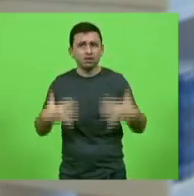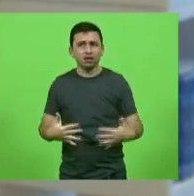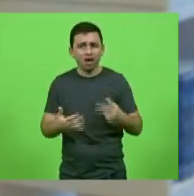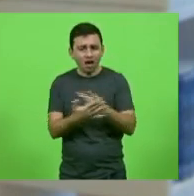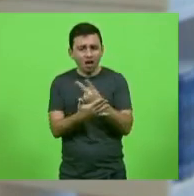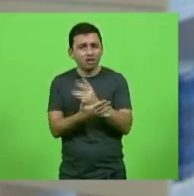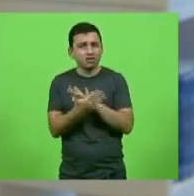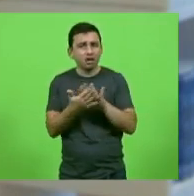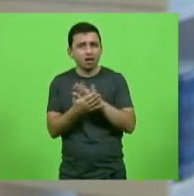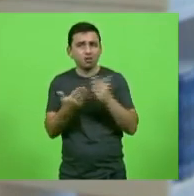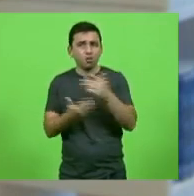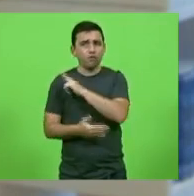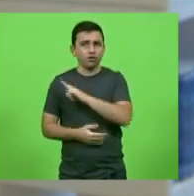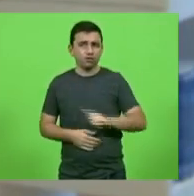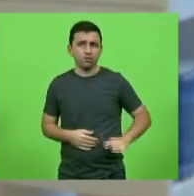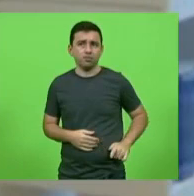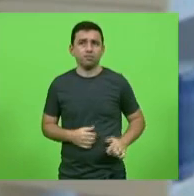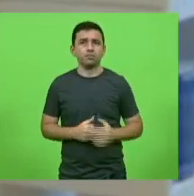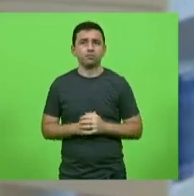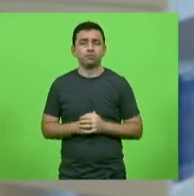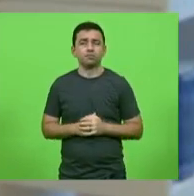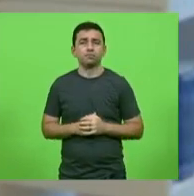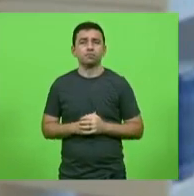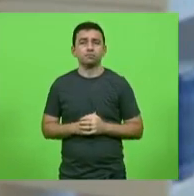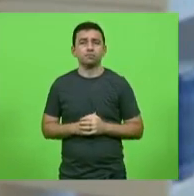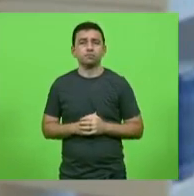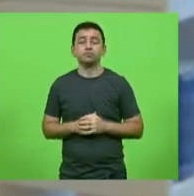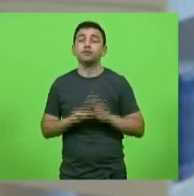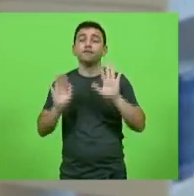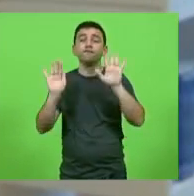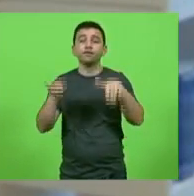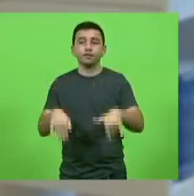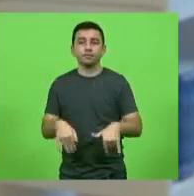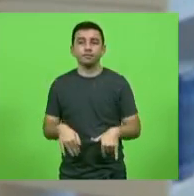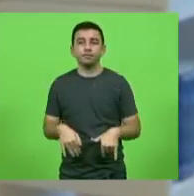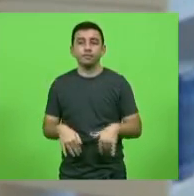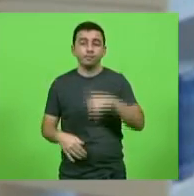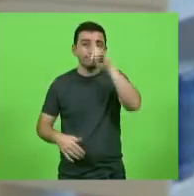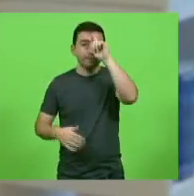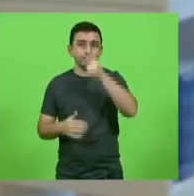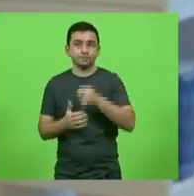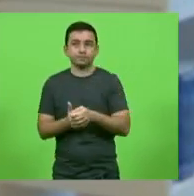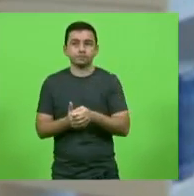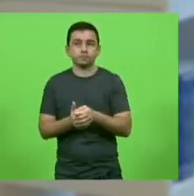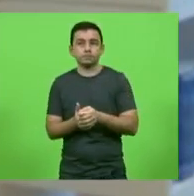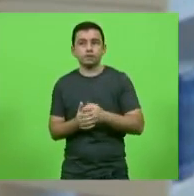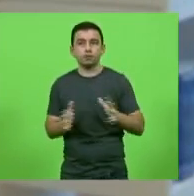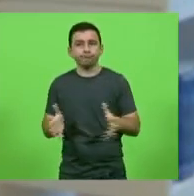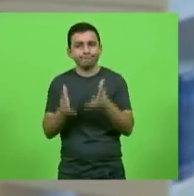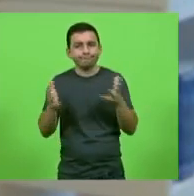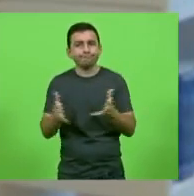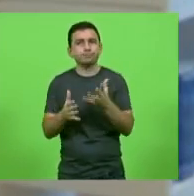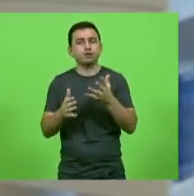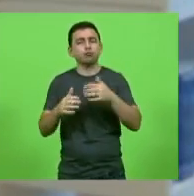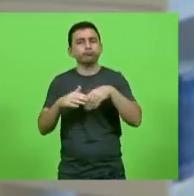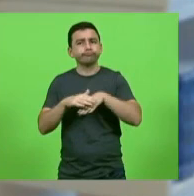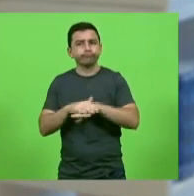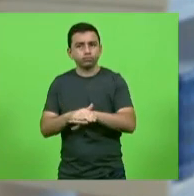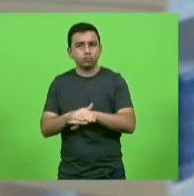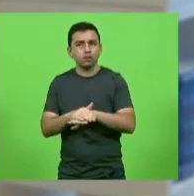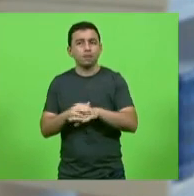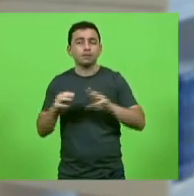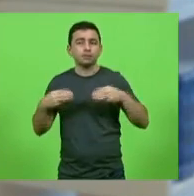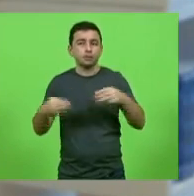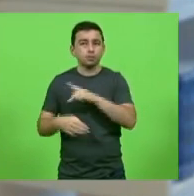sua excelência o governador do estado. Por fim, a decisão de promoção do arquivamento parcial do Ministério Público de